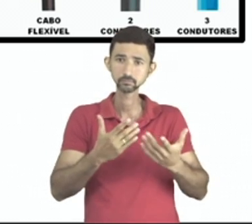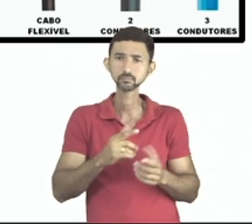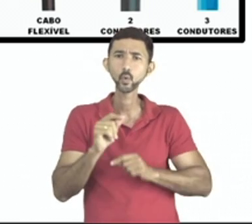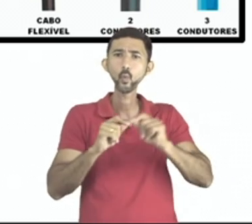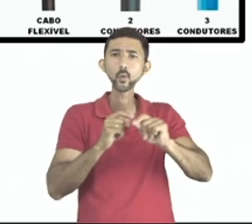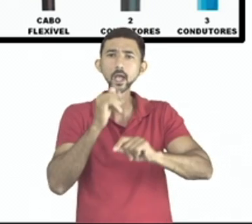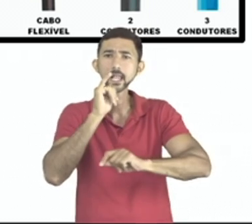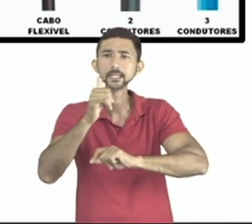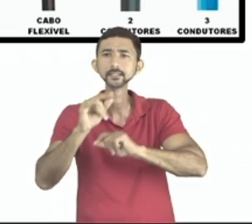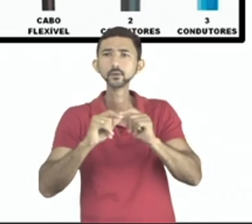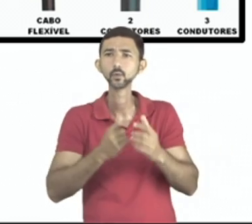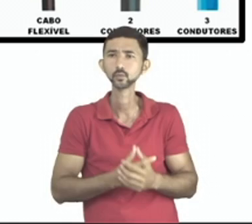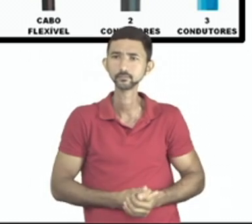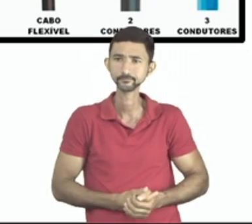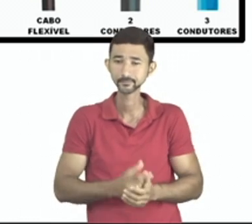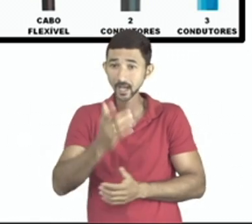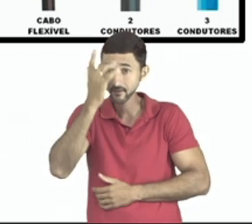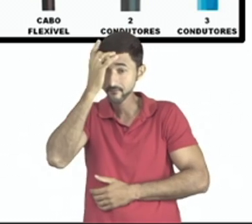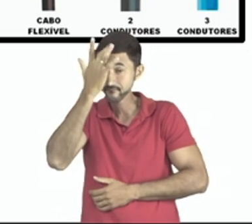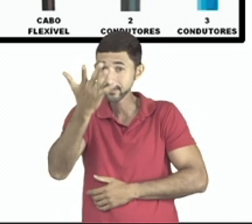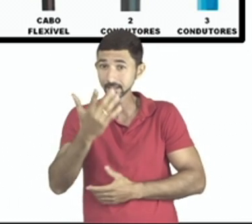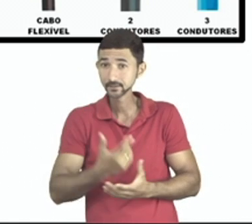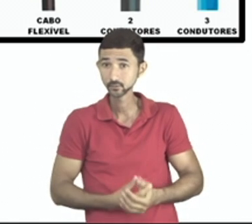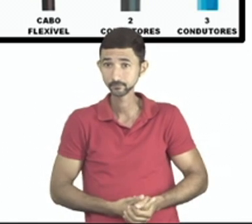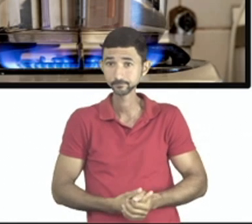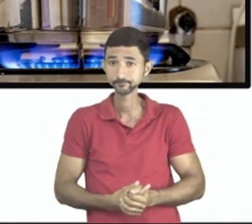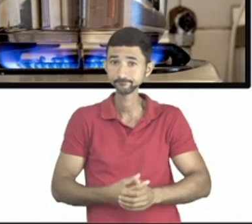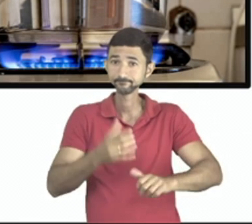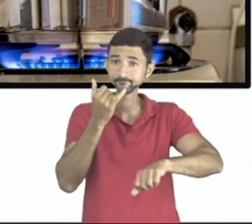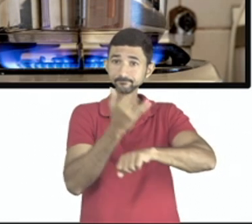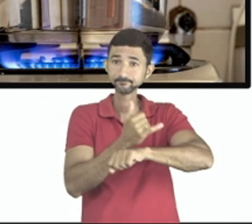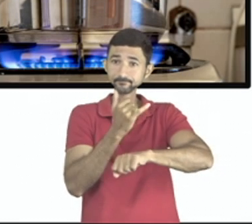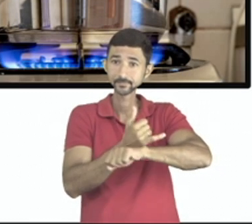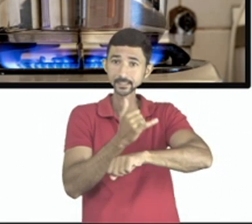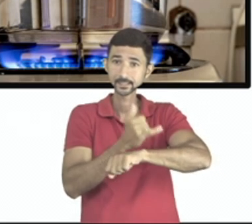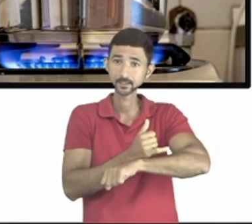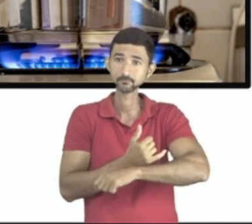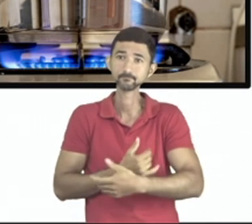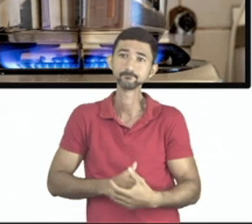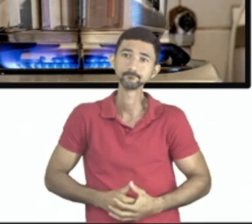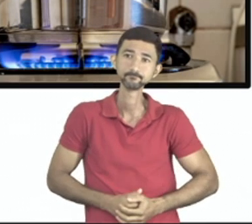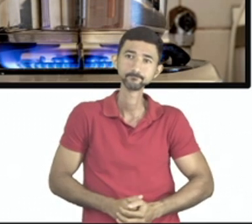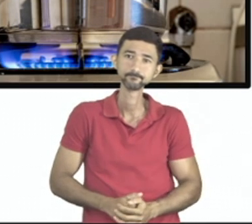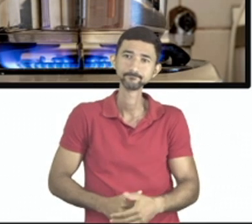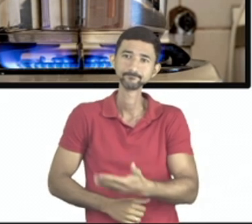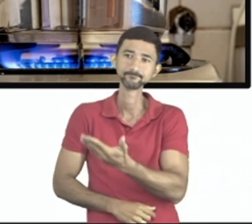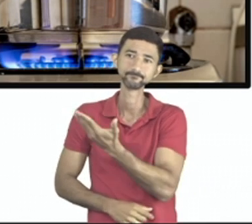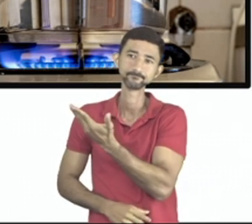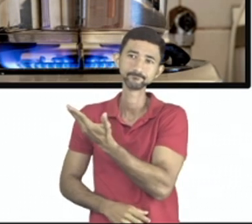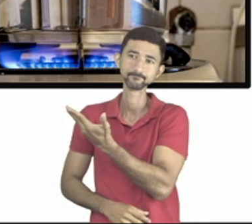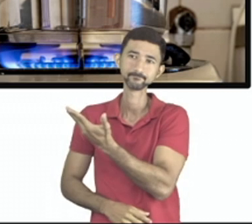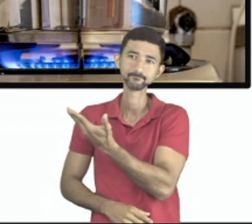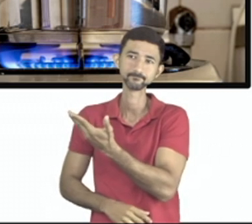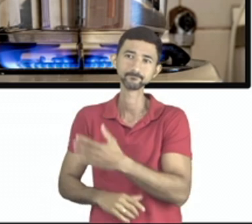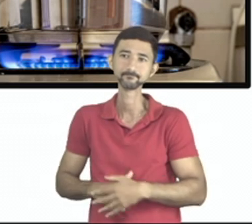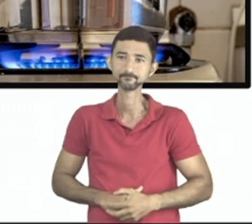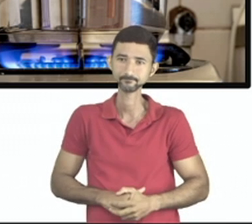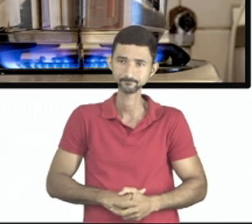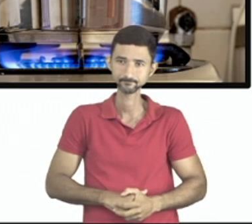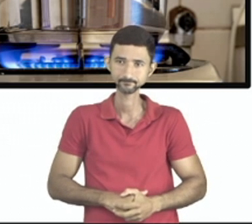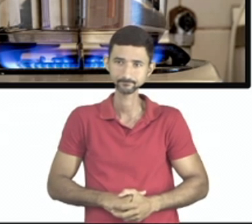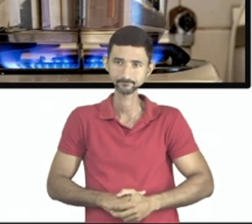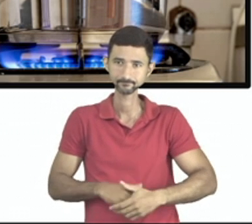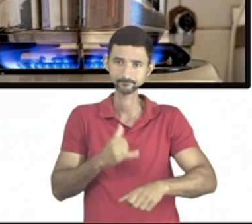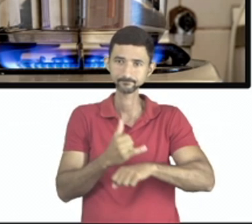quem conduz eletricidade e calor com maior facilidade? Os nossos metais, que são bons condutores. Tá aí, ó. Os metais